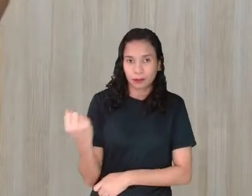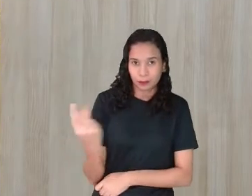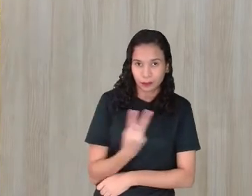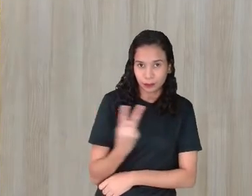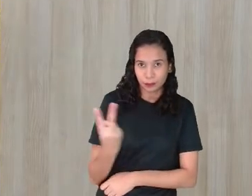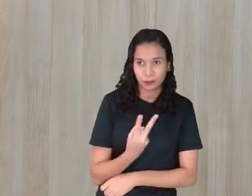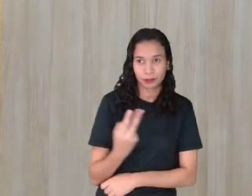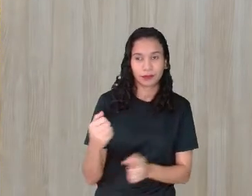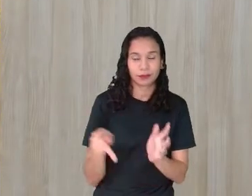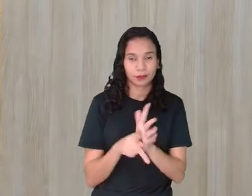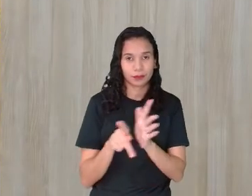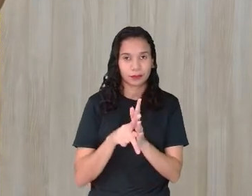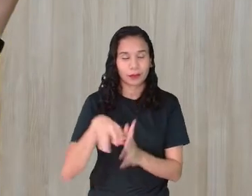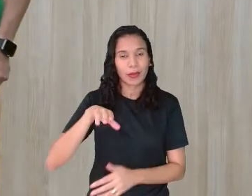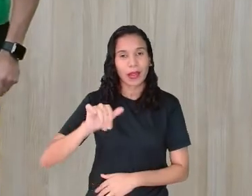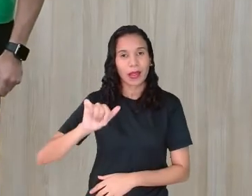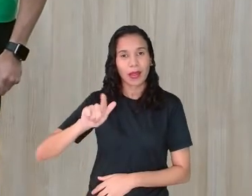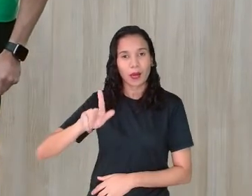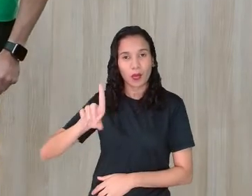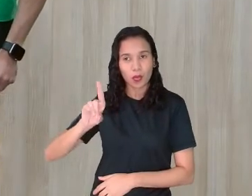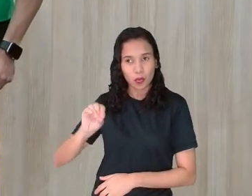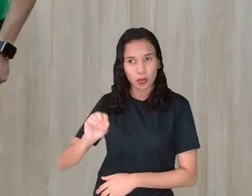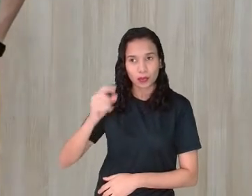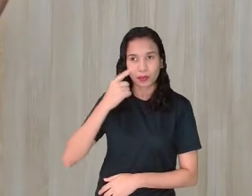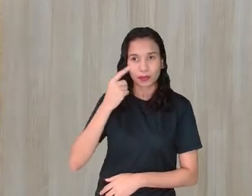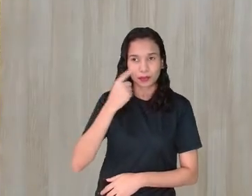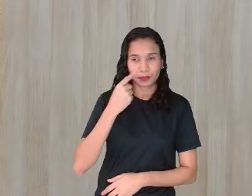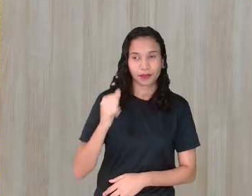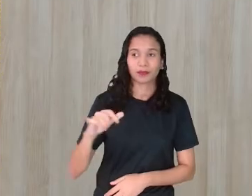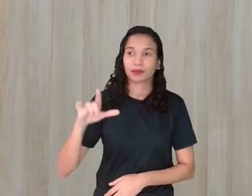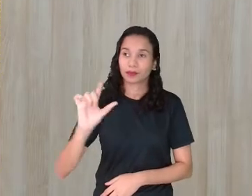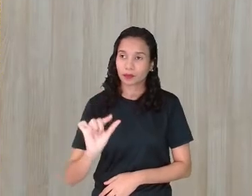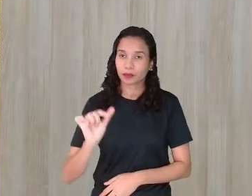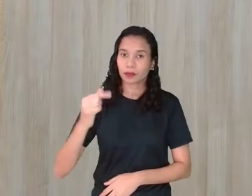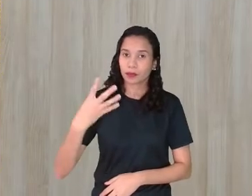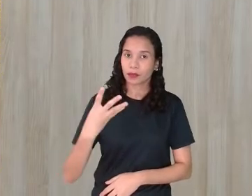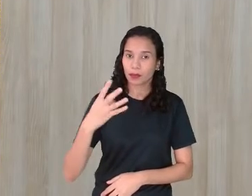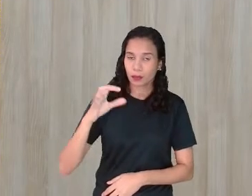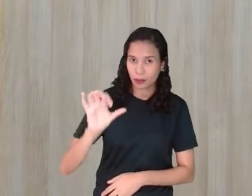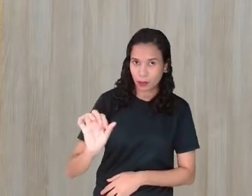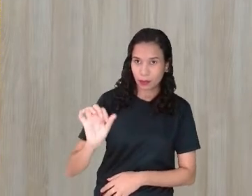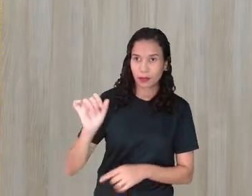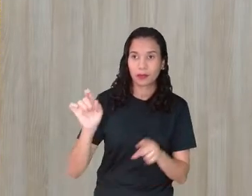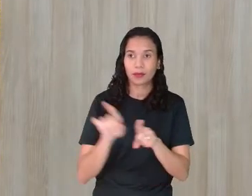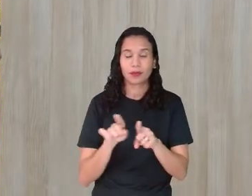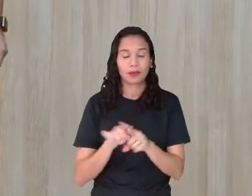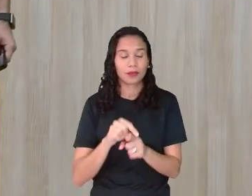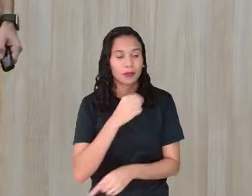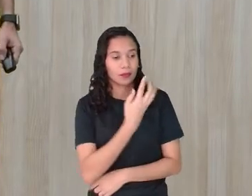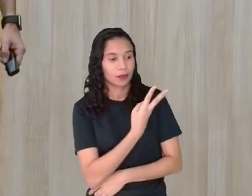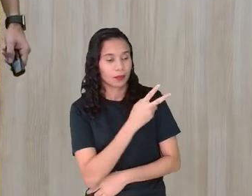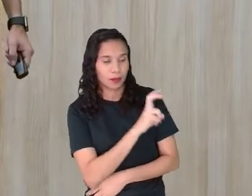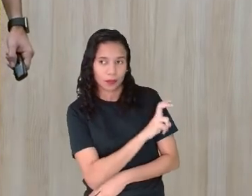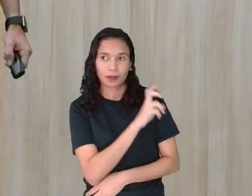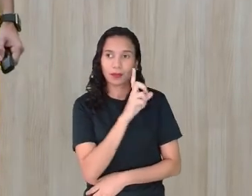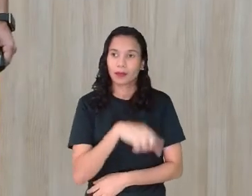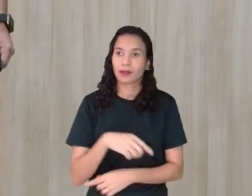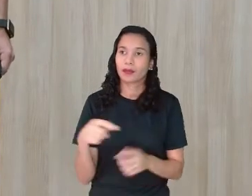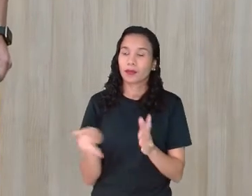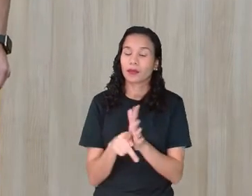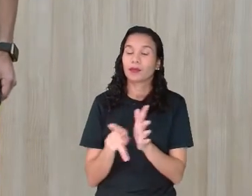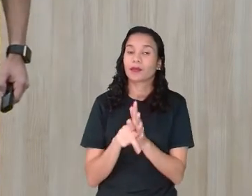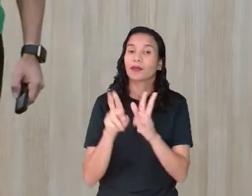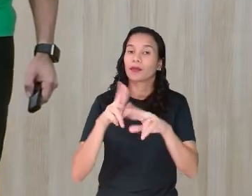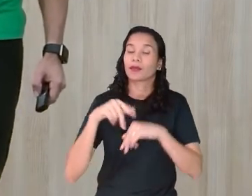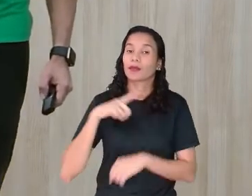triângulos agudos. Eu tenho os ângulos de 45 e o outro de 45, são ângulos agudos.